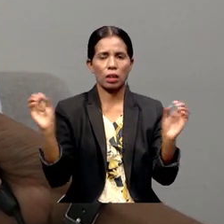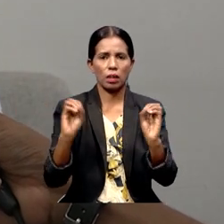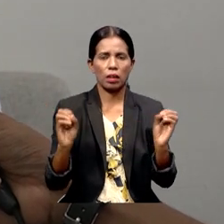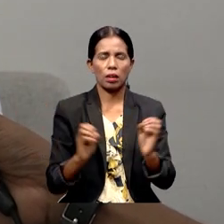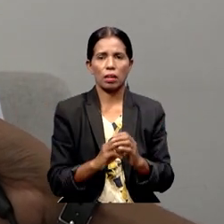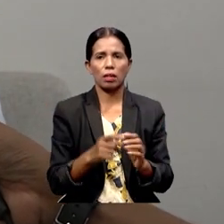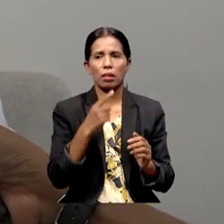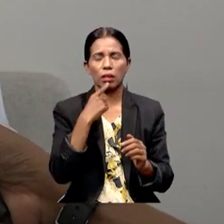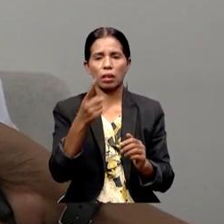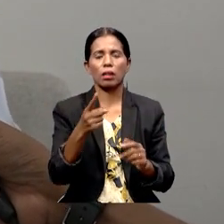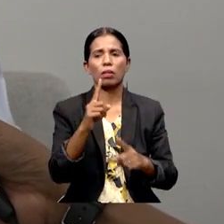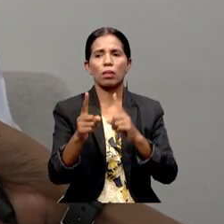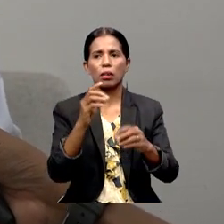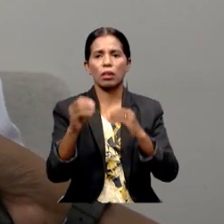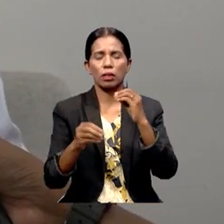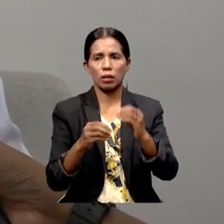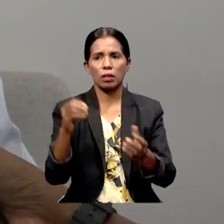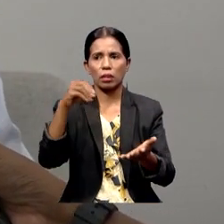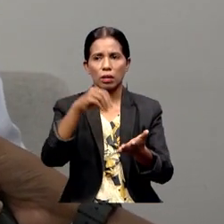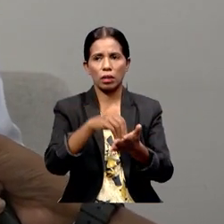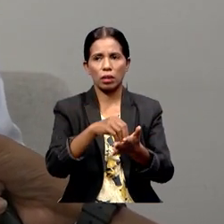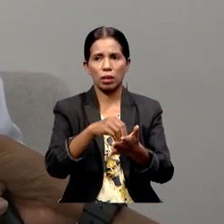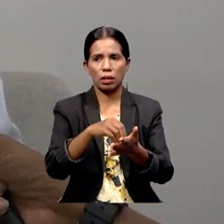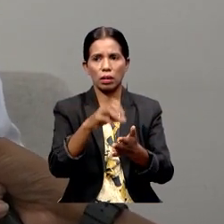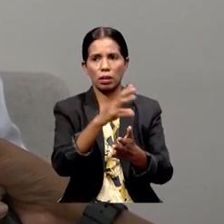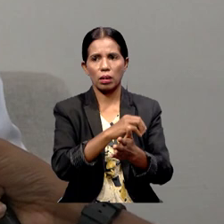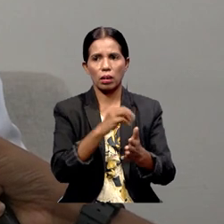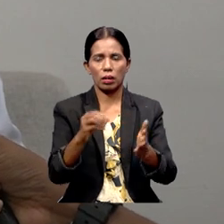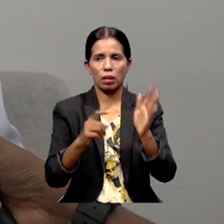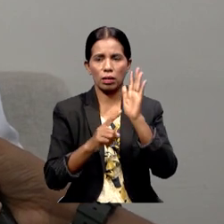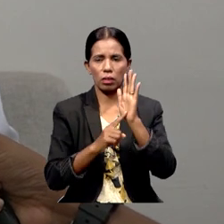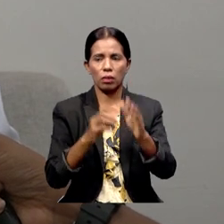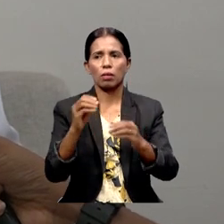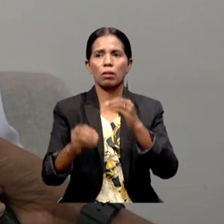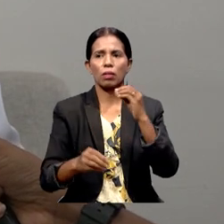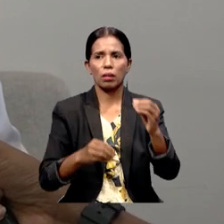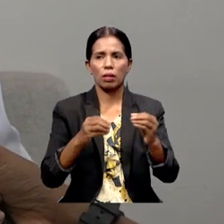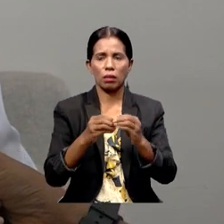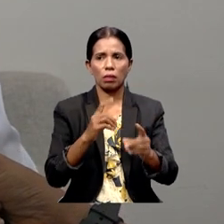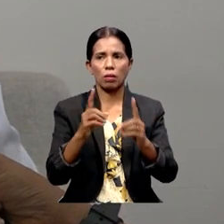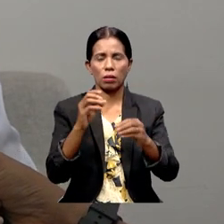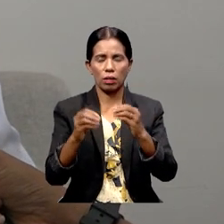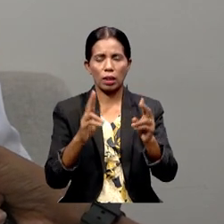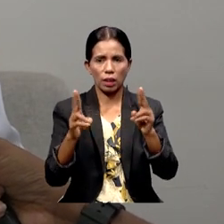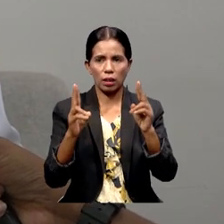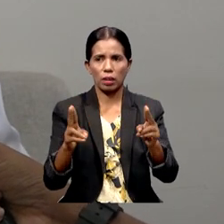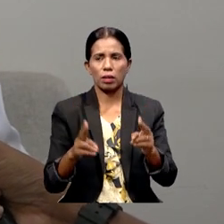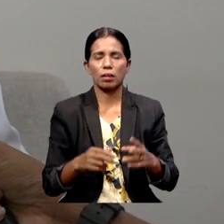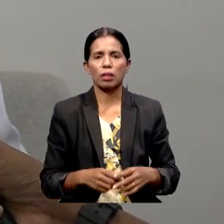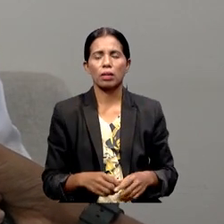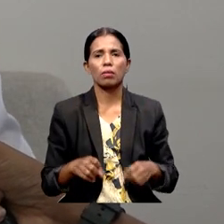sira nunca colia tau ya sirnya iklan neka publicidad ne konaba speed kecepatan ga velocidad